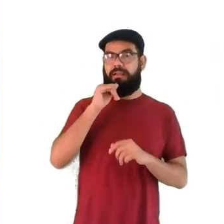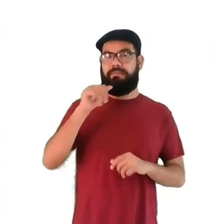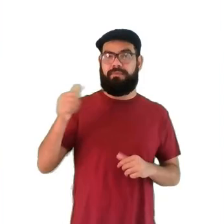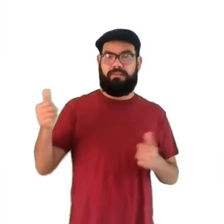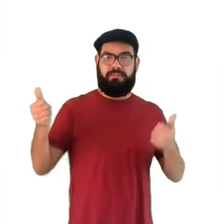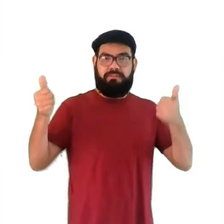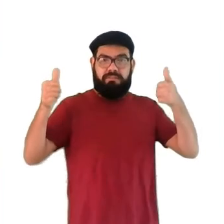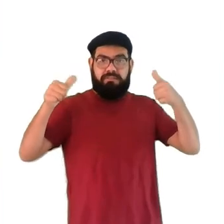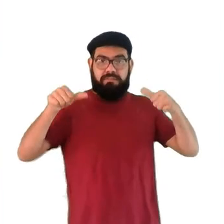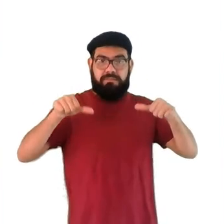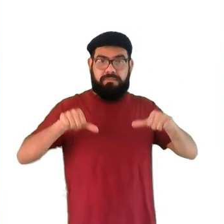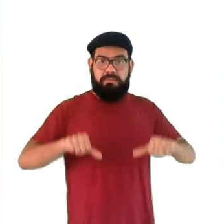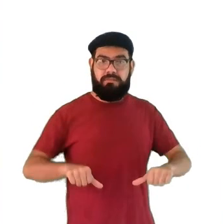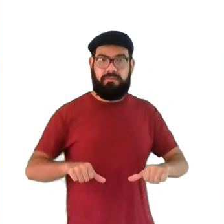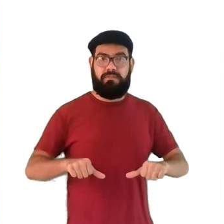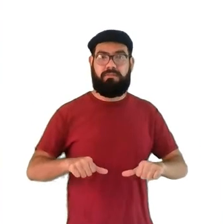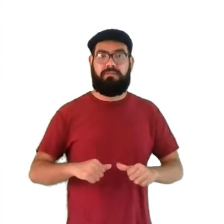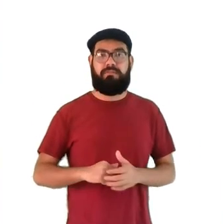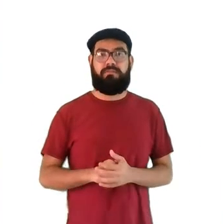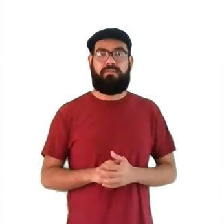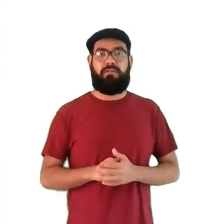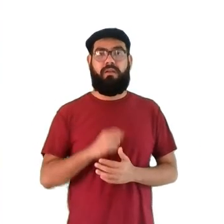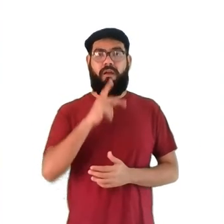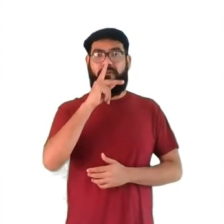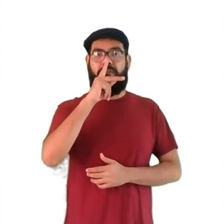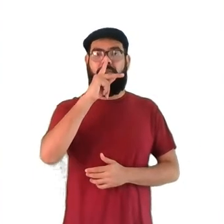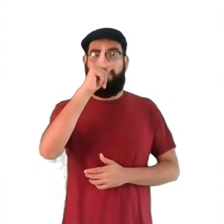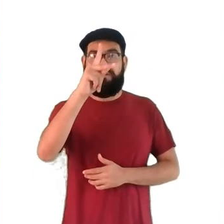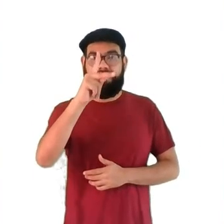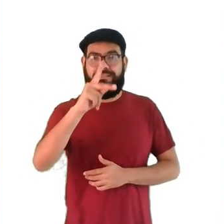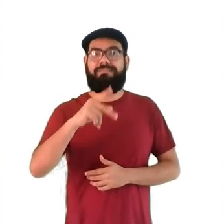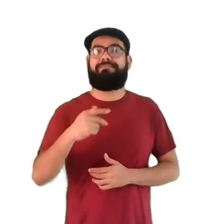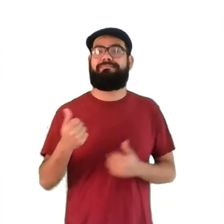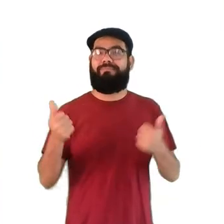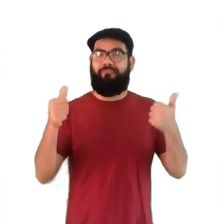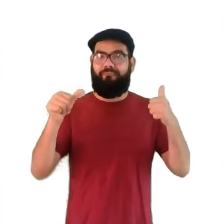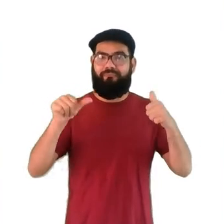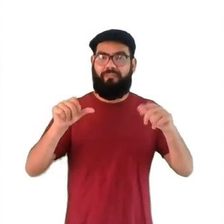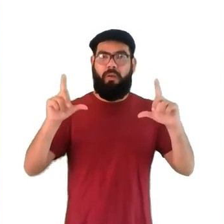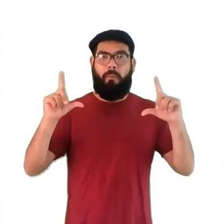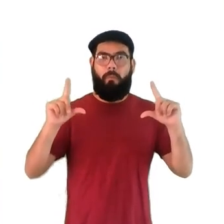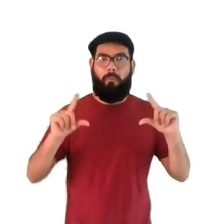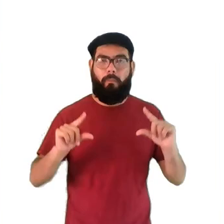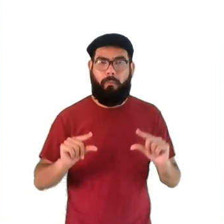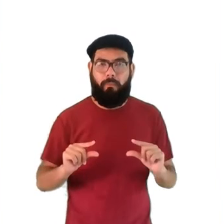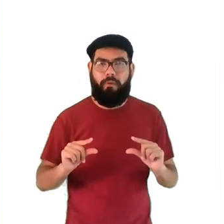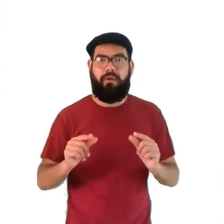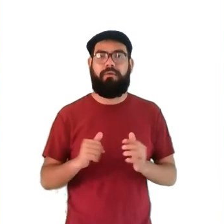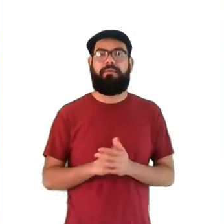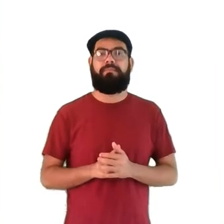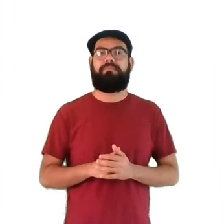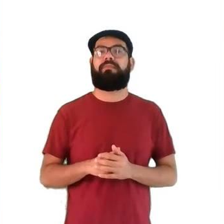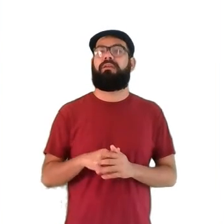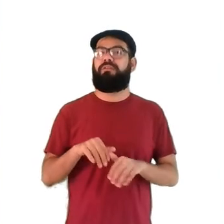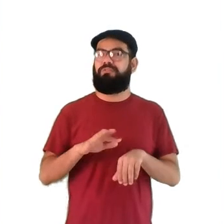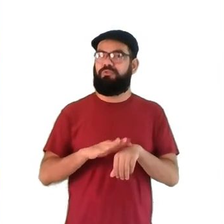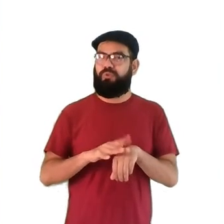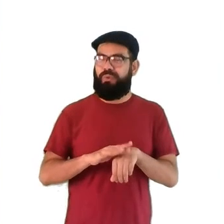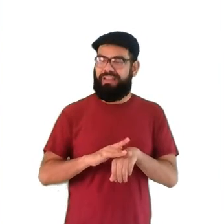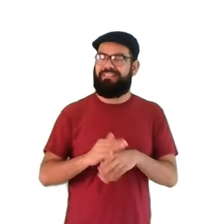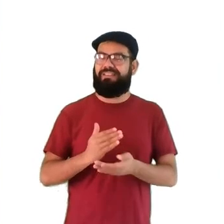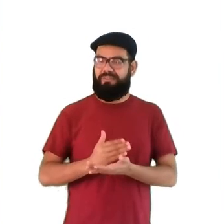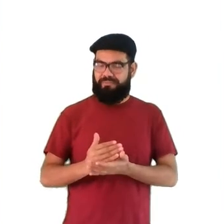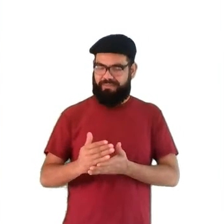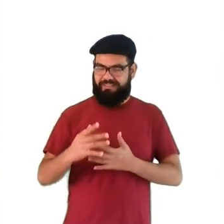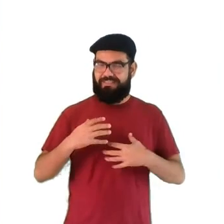do tônus e força muscular, maior prevalência de doenças crônicas e a